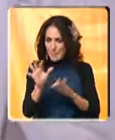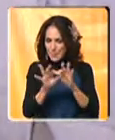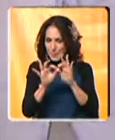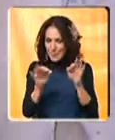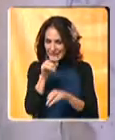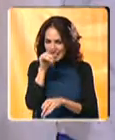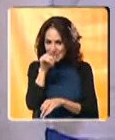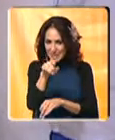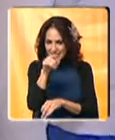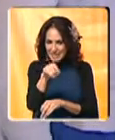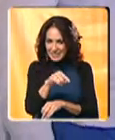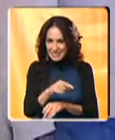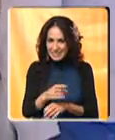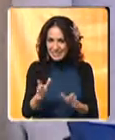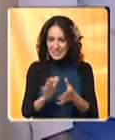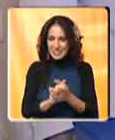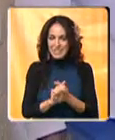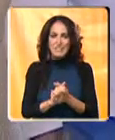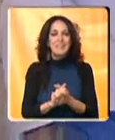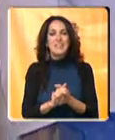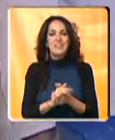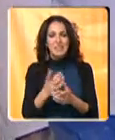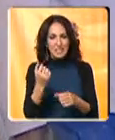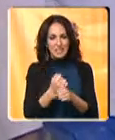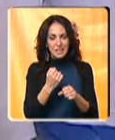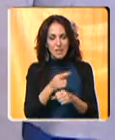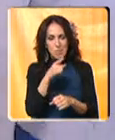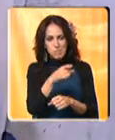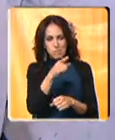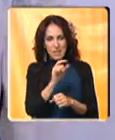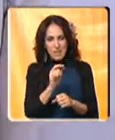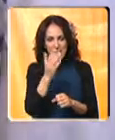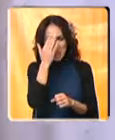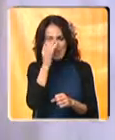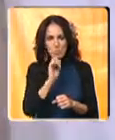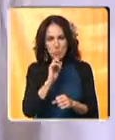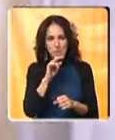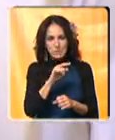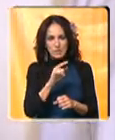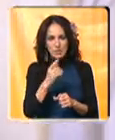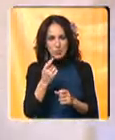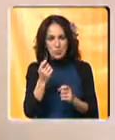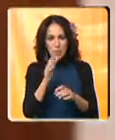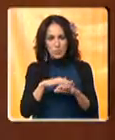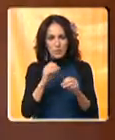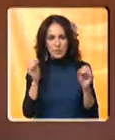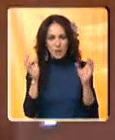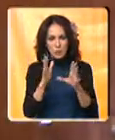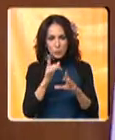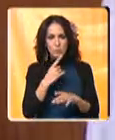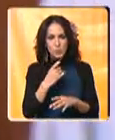para si. Ficamos aqui ou está a trabalhar lá dentro, não é? Estou. E acha, é uma questão só de luz. Eu vou perguntar